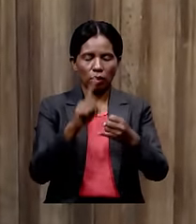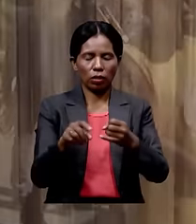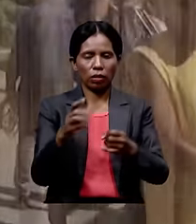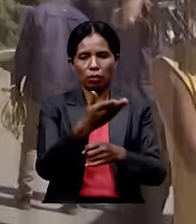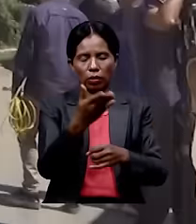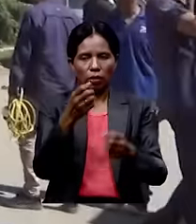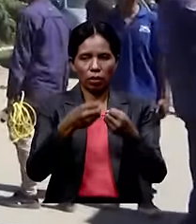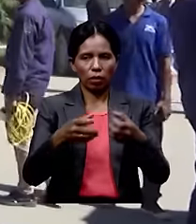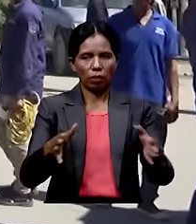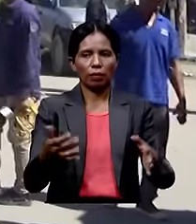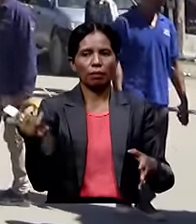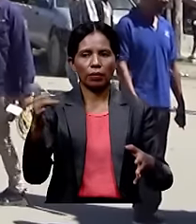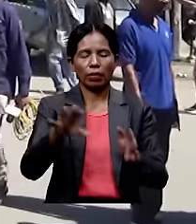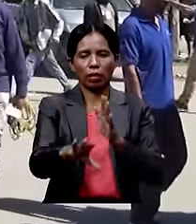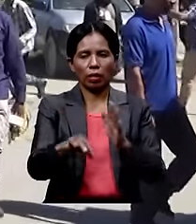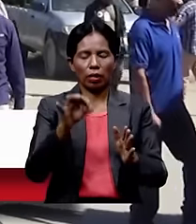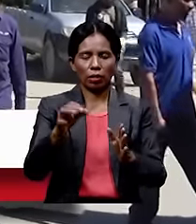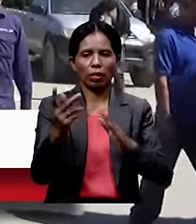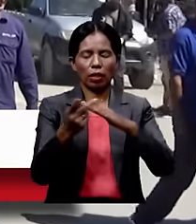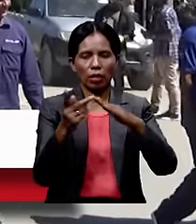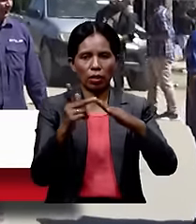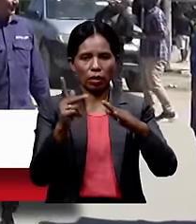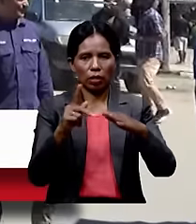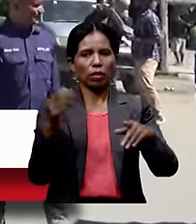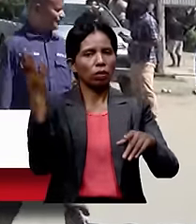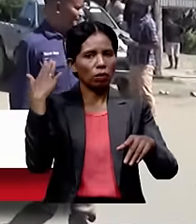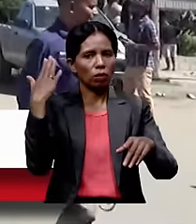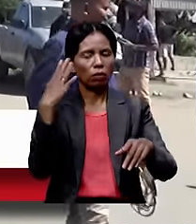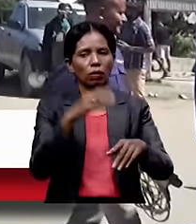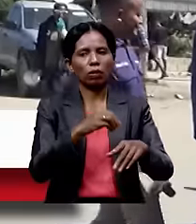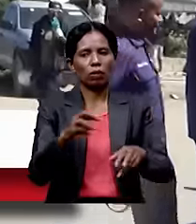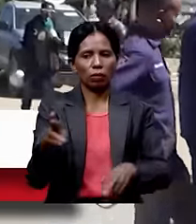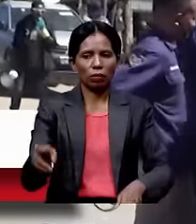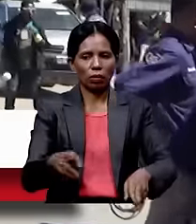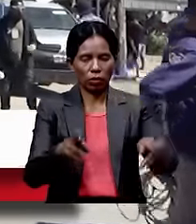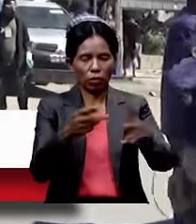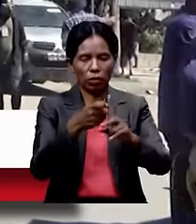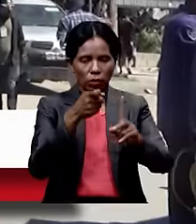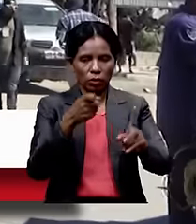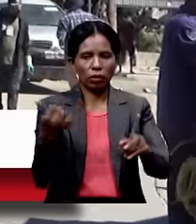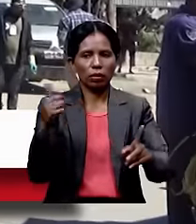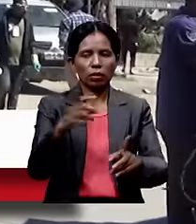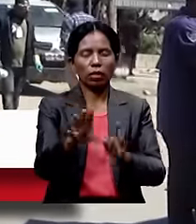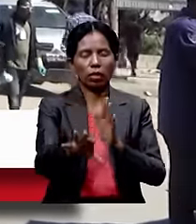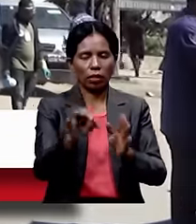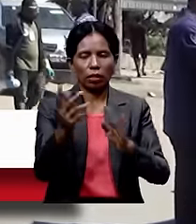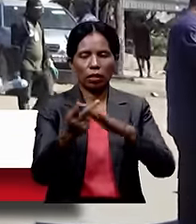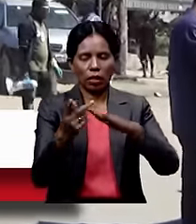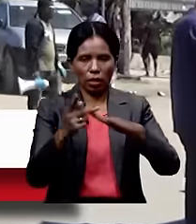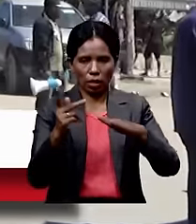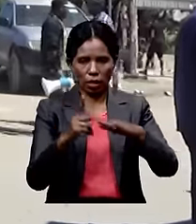kona fati sira balu hetang kalian sira ne ane sa momentu sok mota so butuh seperti ini ne sira hetang mai